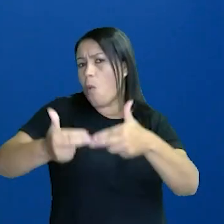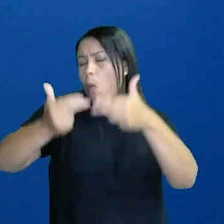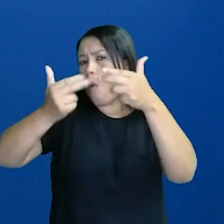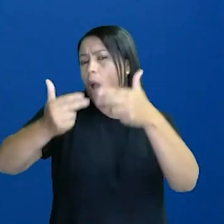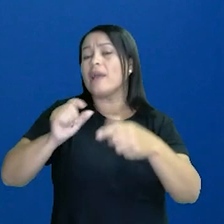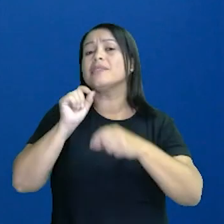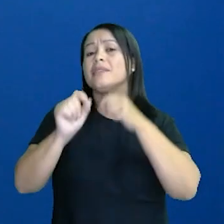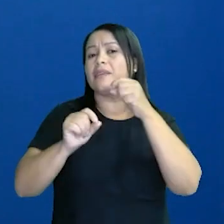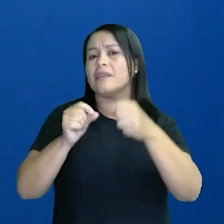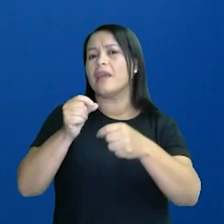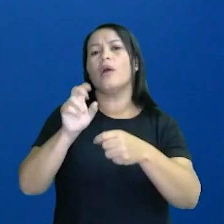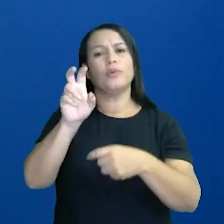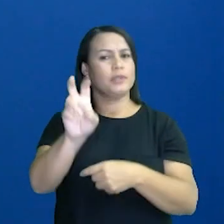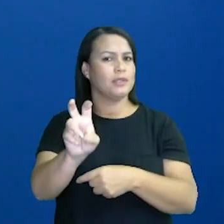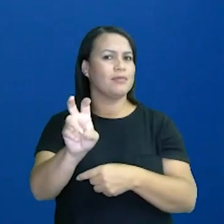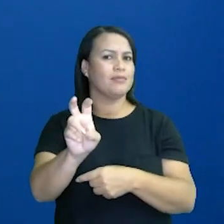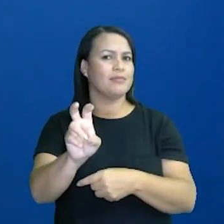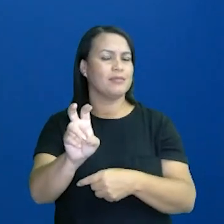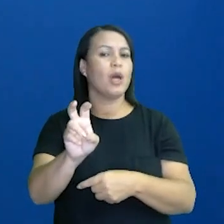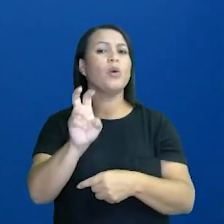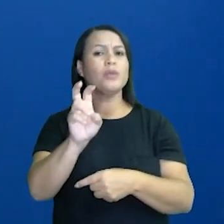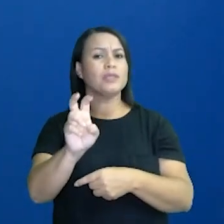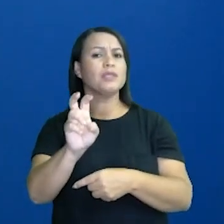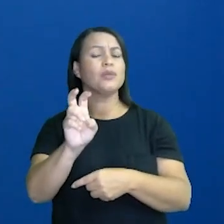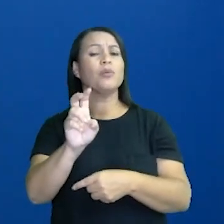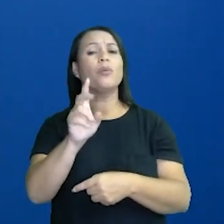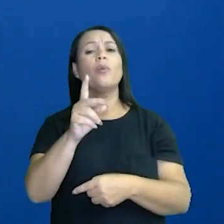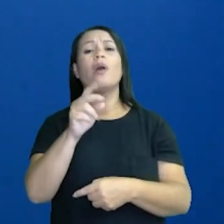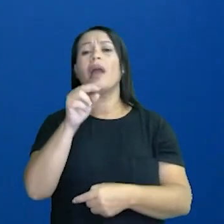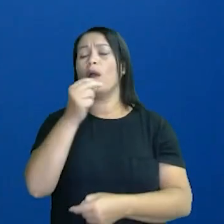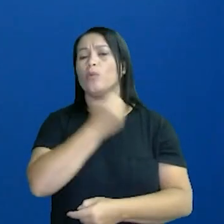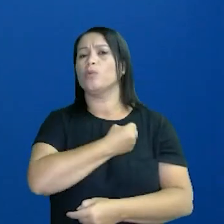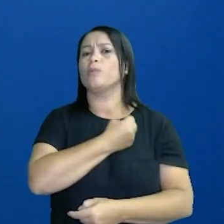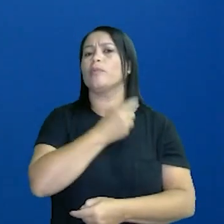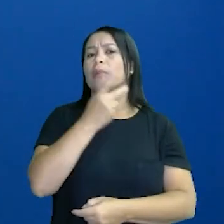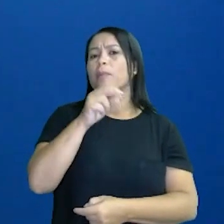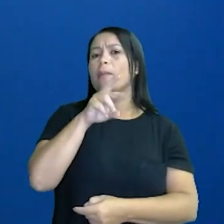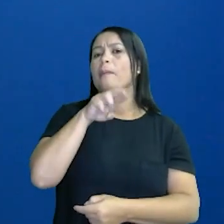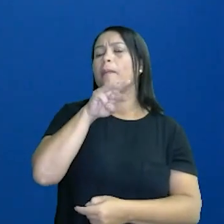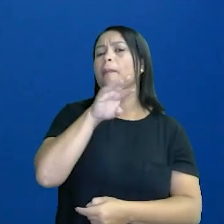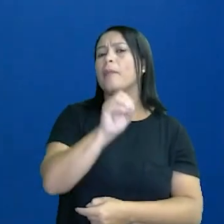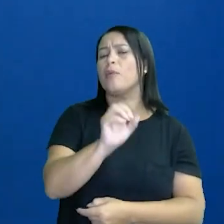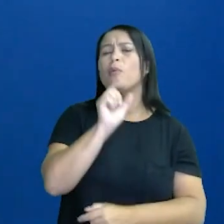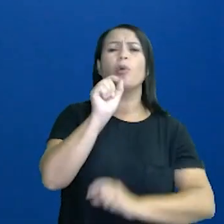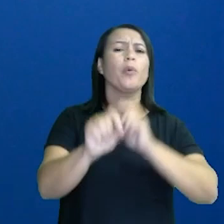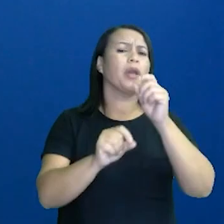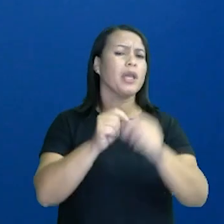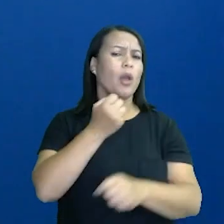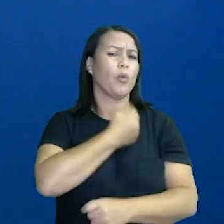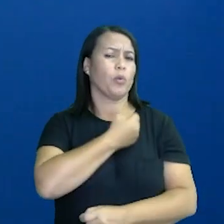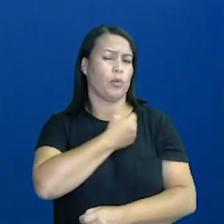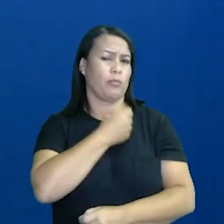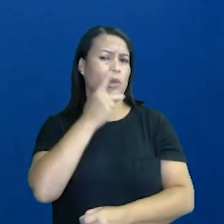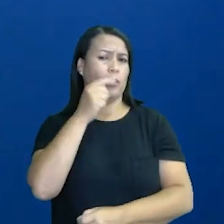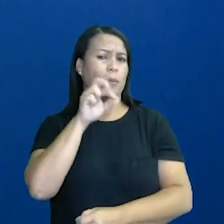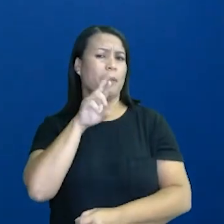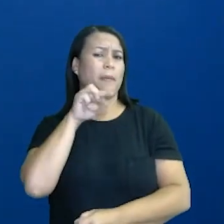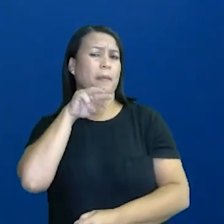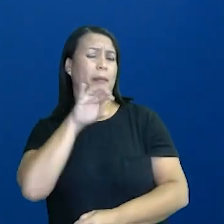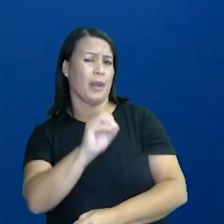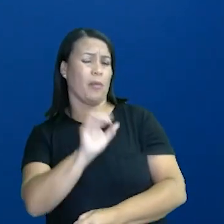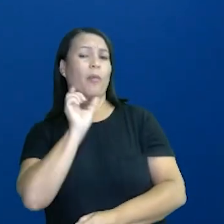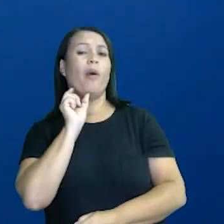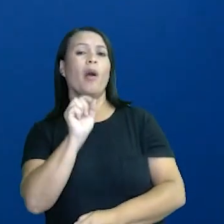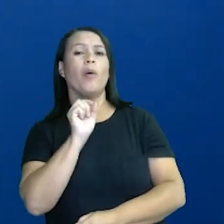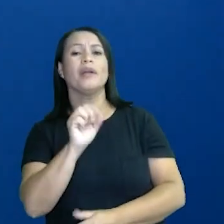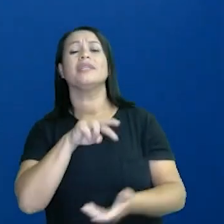ok? Quem é esse divisor? O 5, ele é um número primo, né? O 5 é um número primo. O que é um número primo? Um número primo